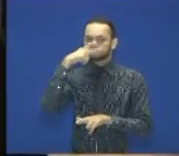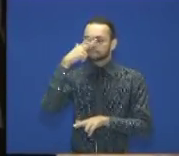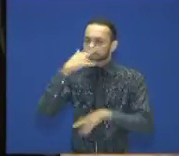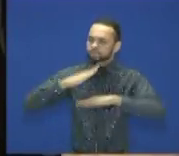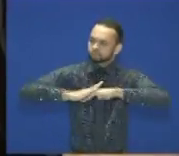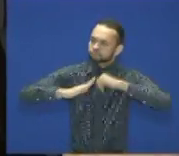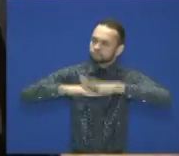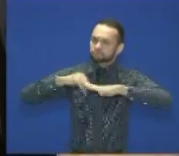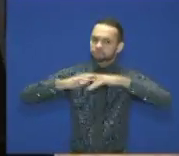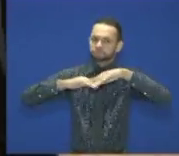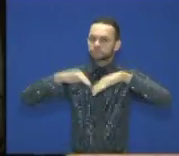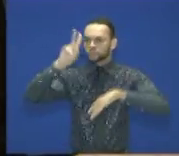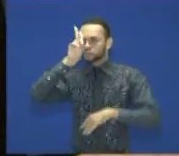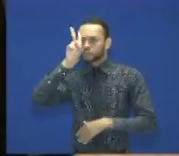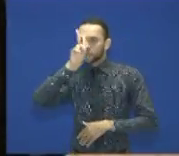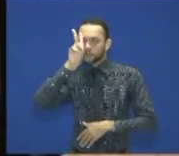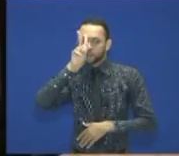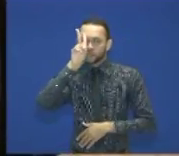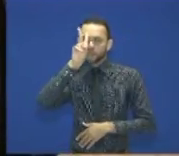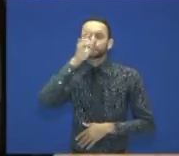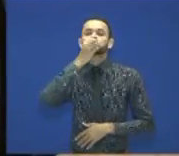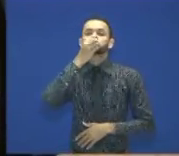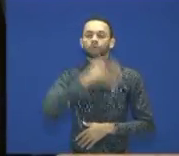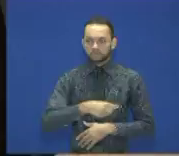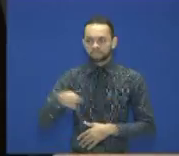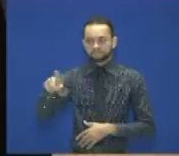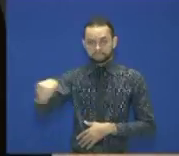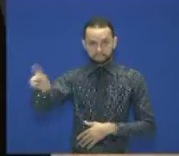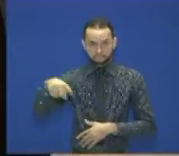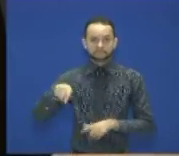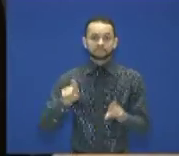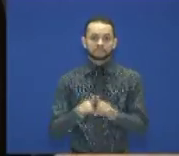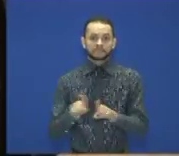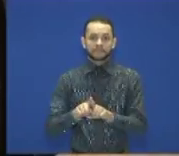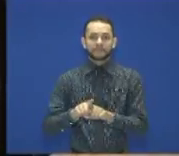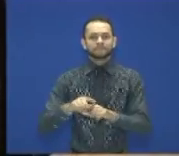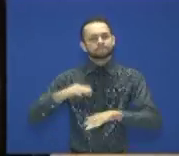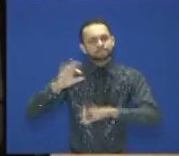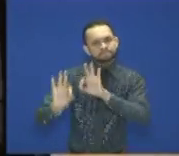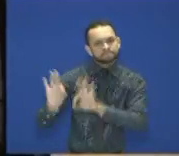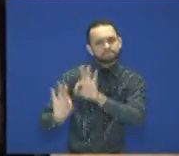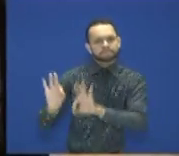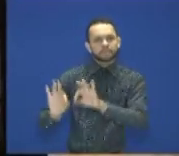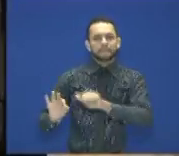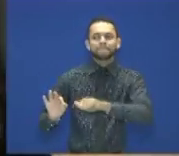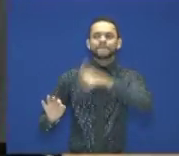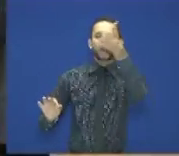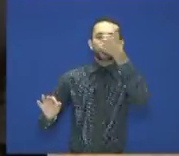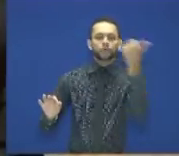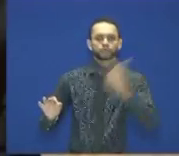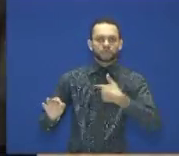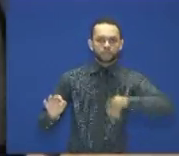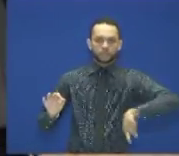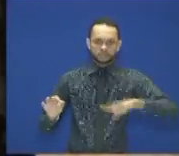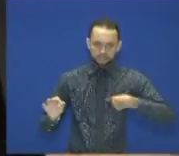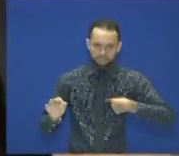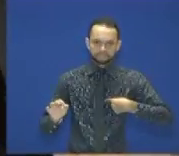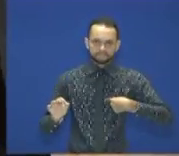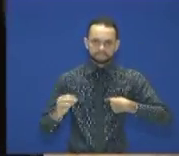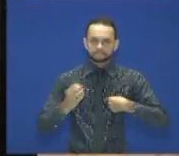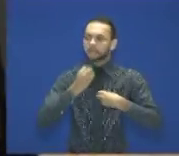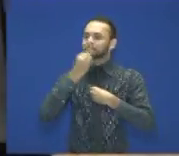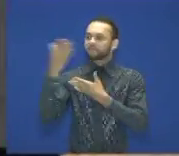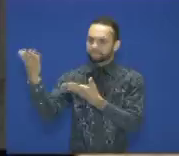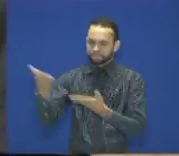a nossa história e que possam fazer sempre melhor do que nós temos feito. Bem-vindo